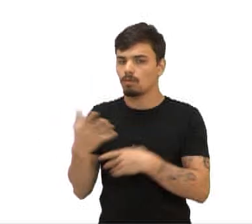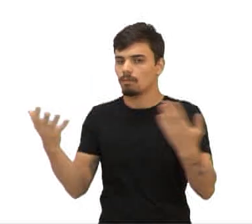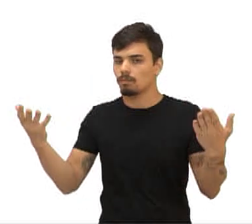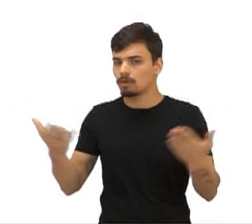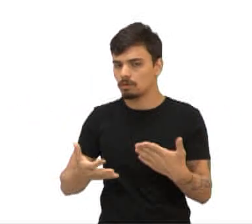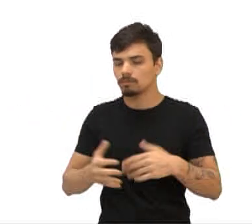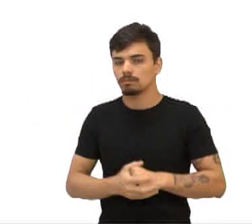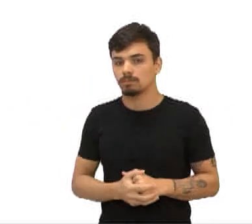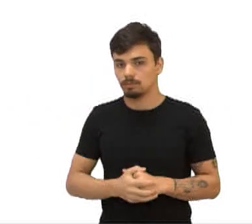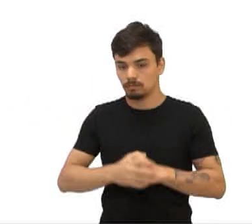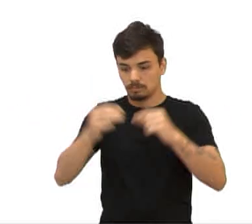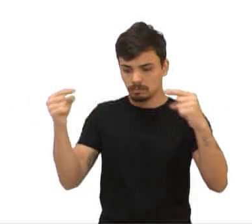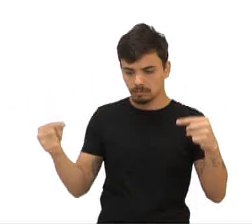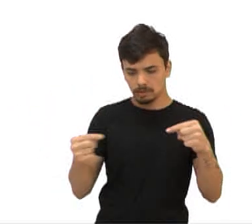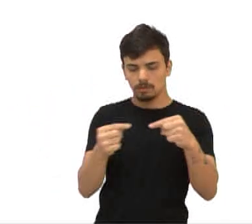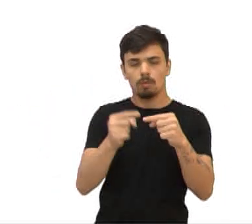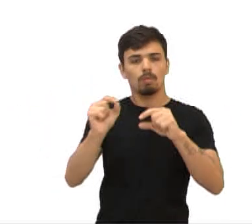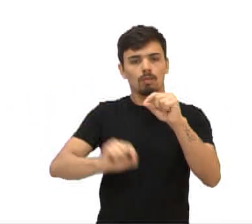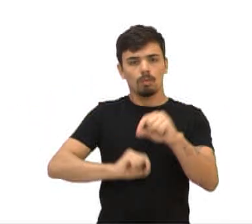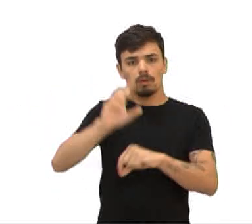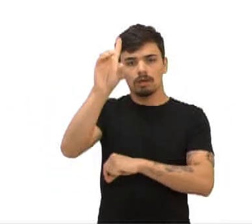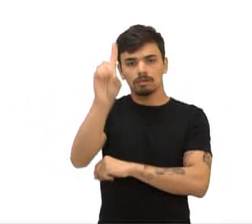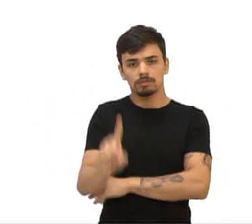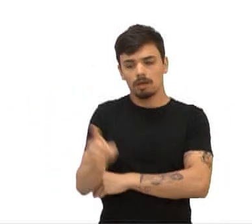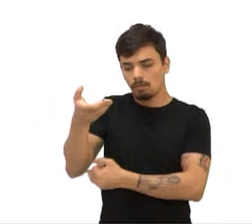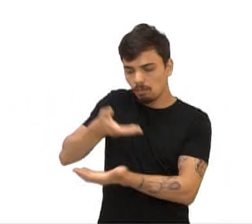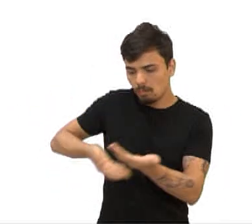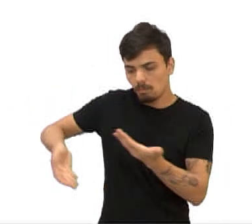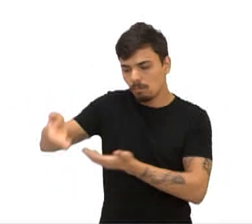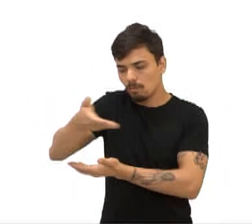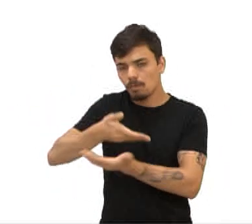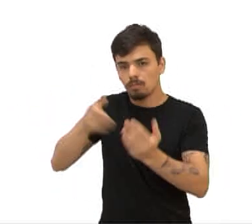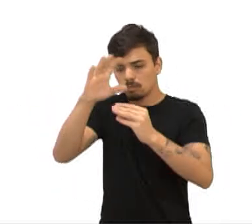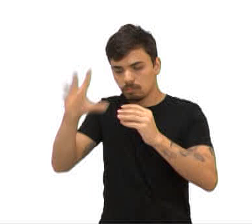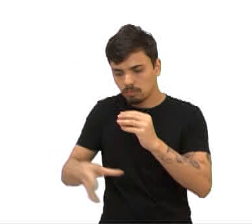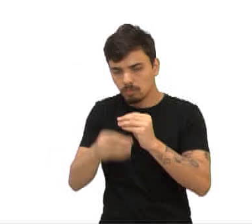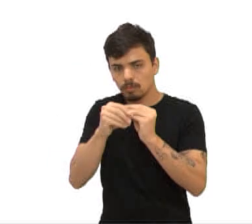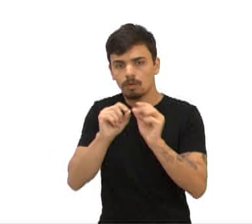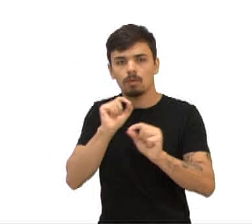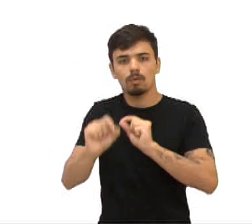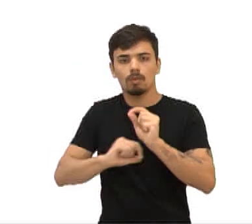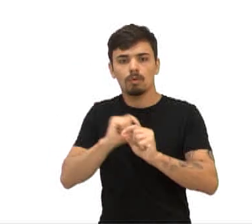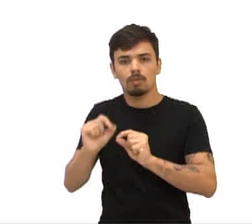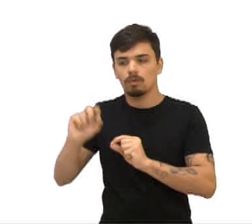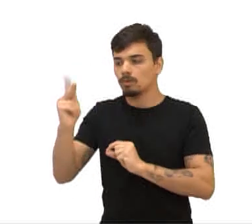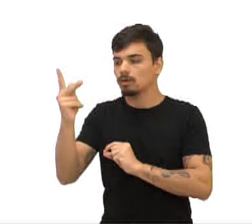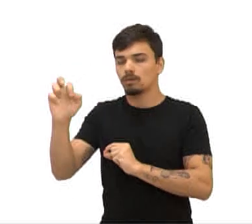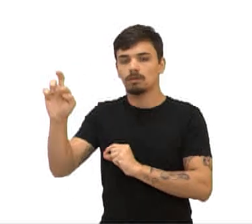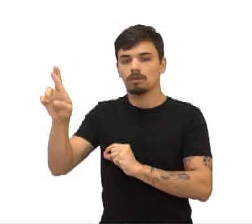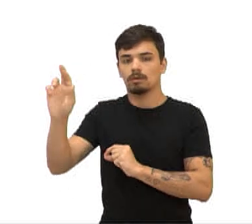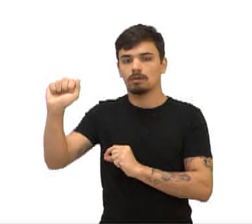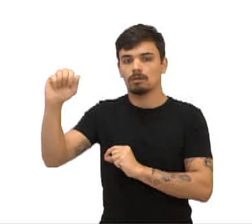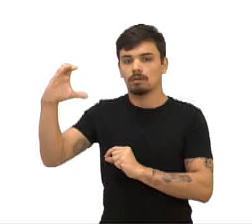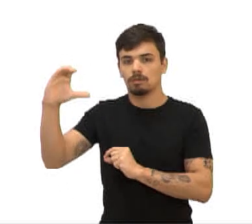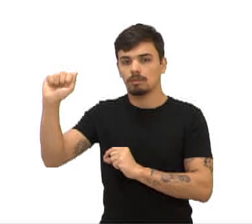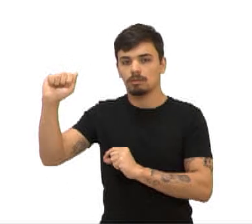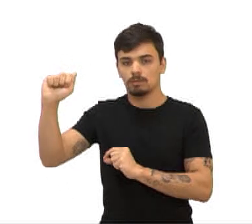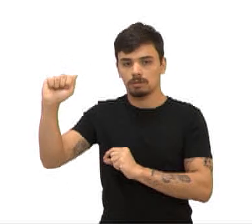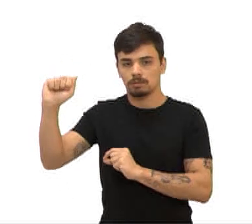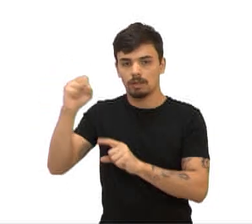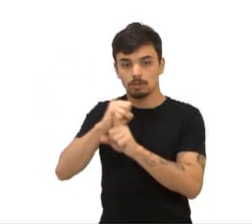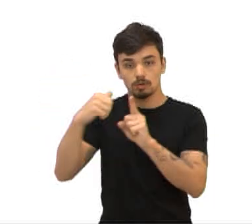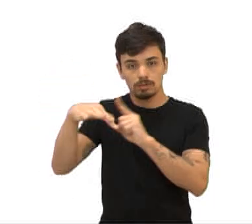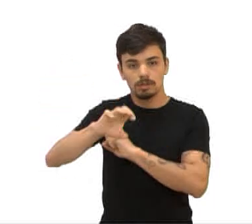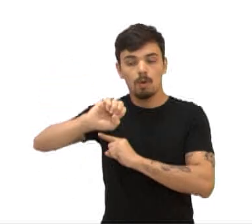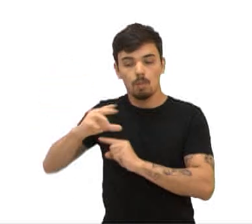Eles correspondem ao direito de participar por completo na chamada herança social, ou seja, no coletivo,